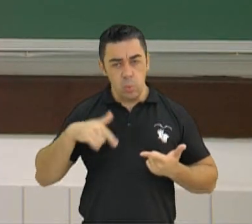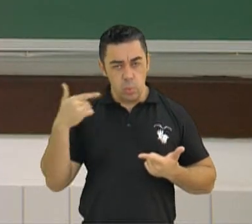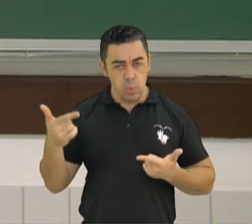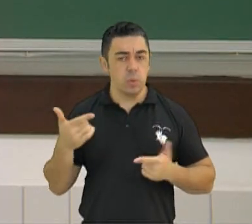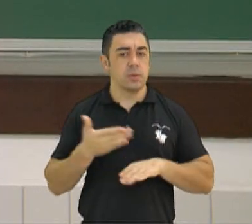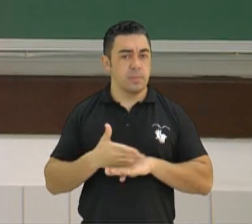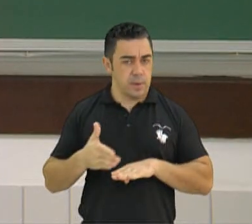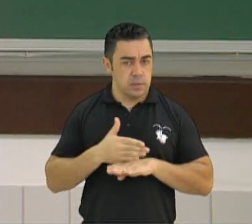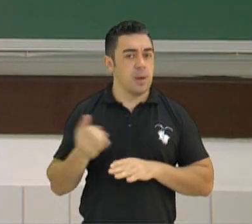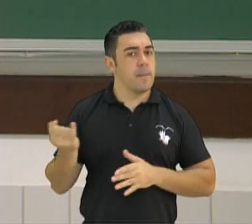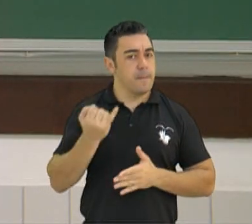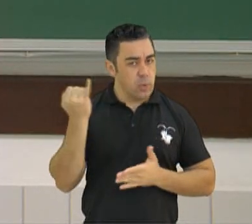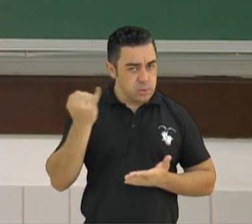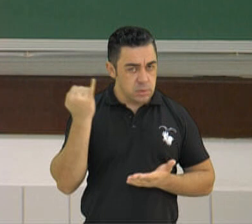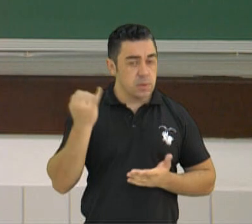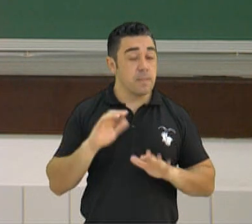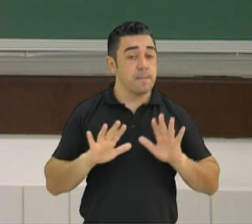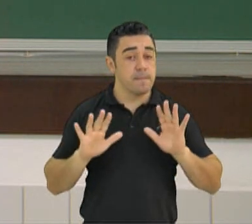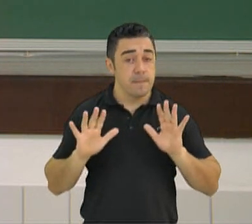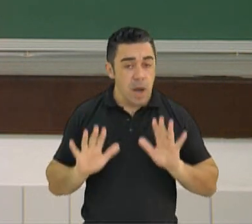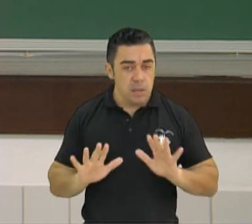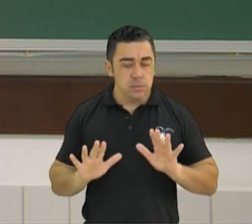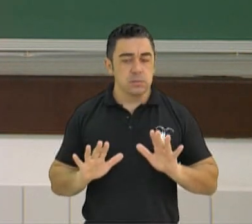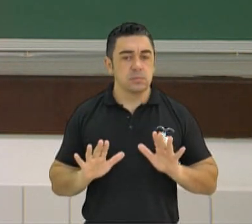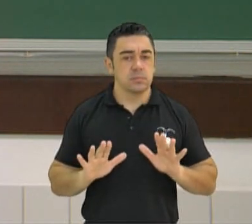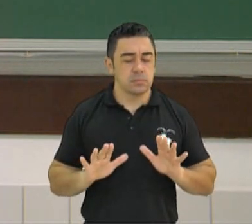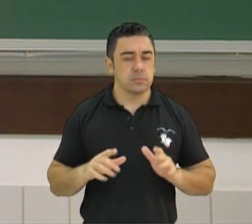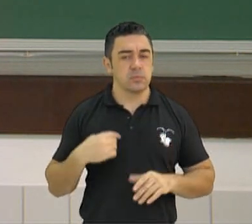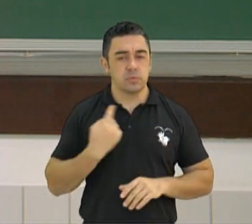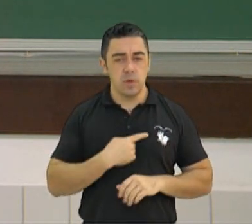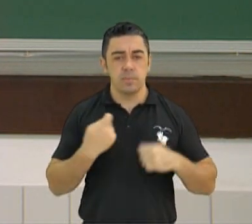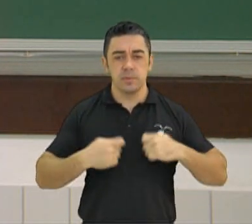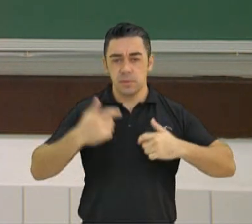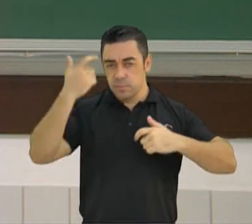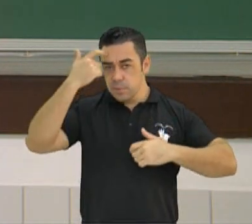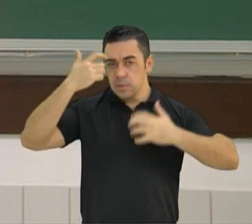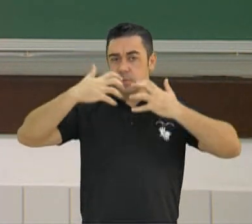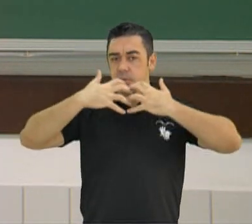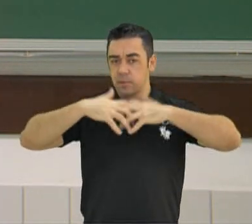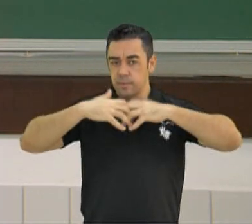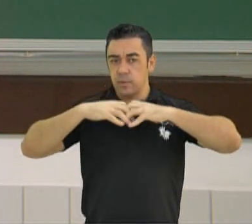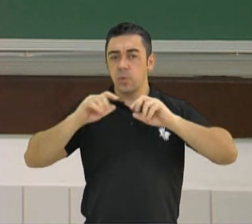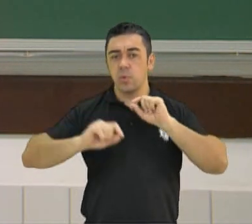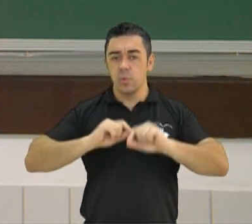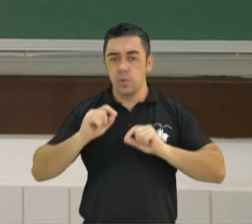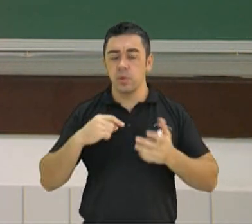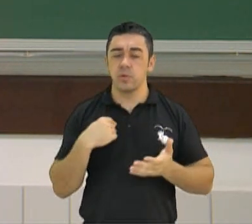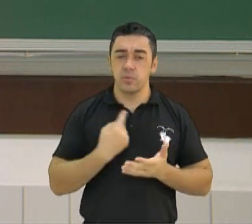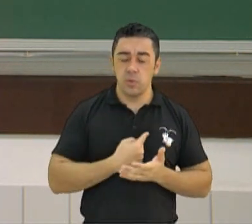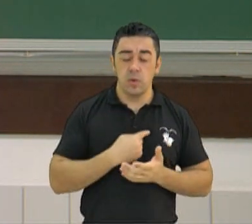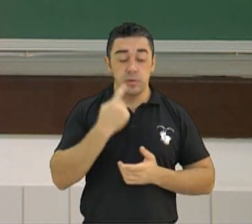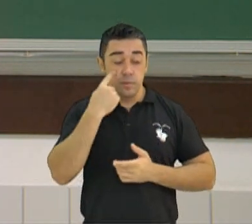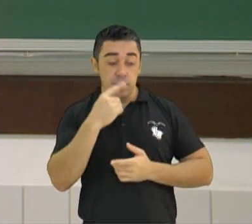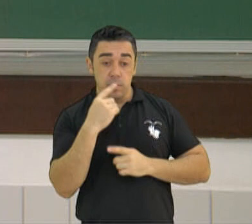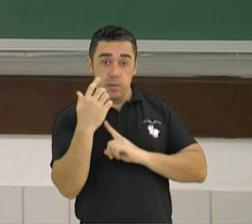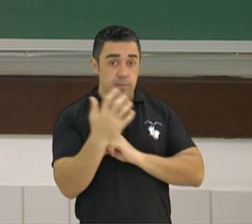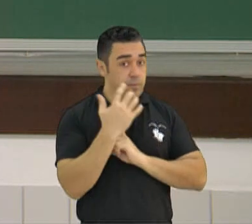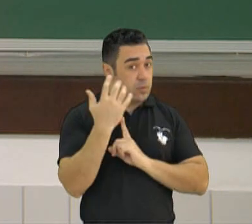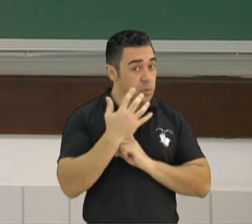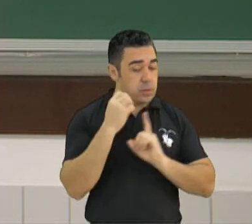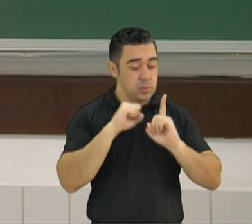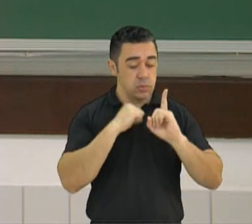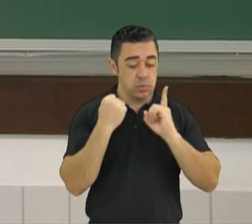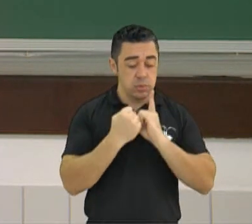práticas. É importante. Porém, devemos refletir sobre esses mecanismos sociais que nos